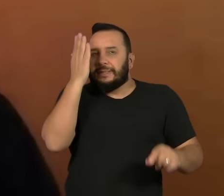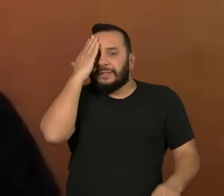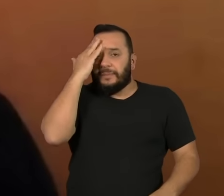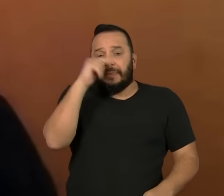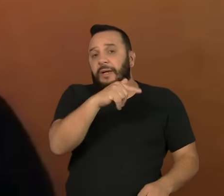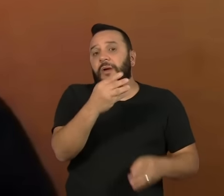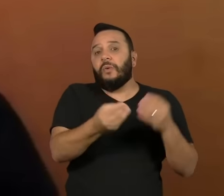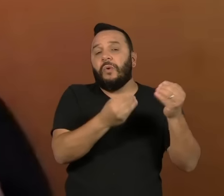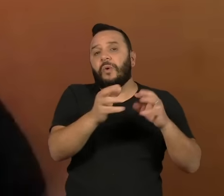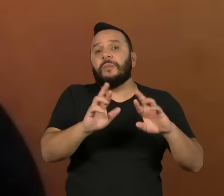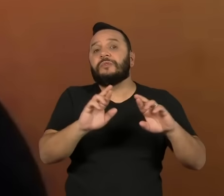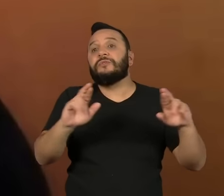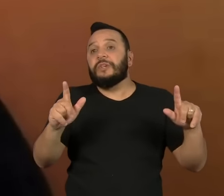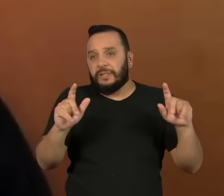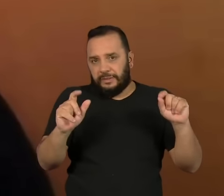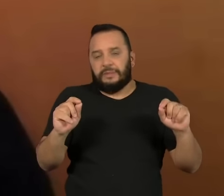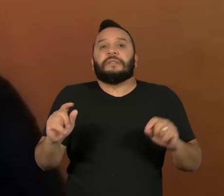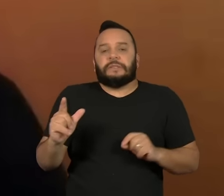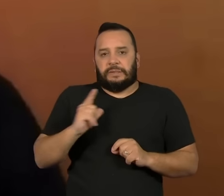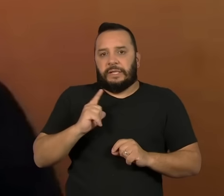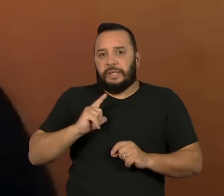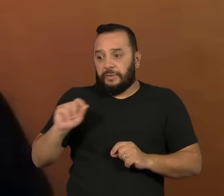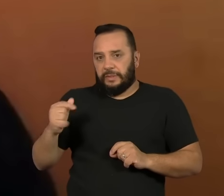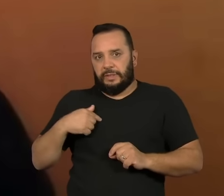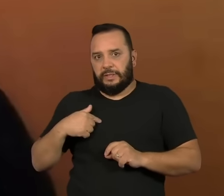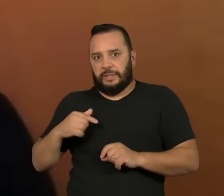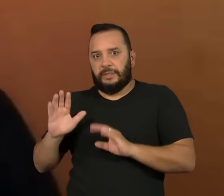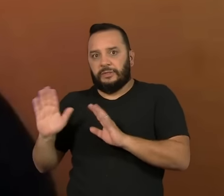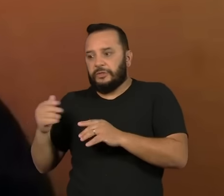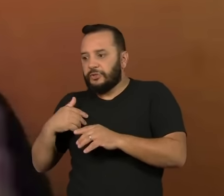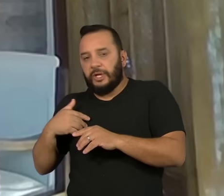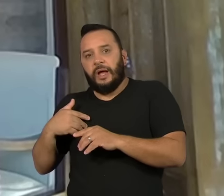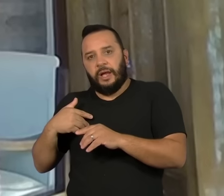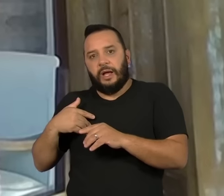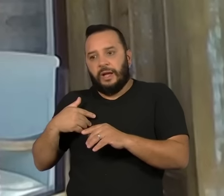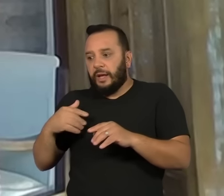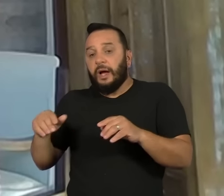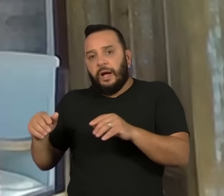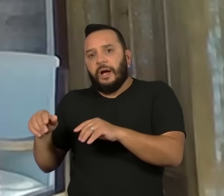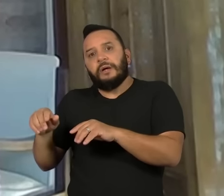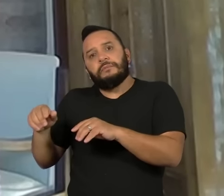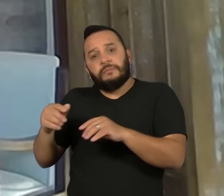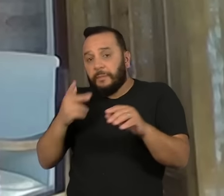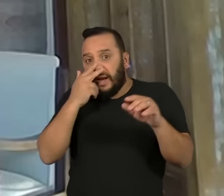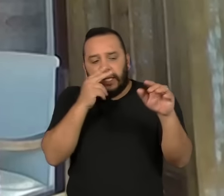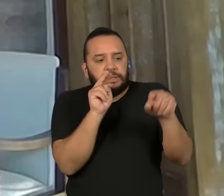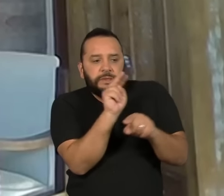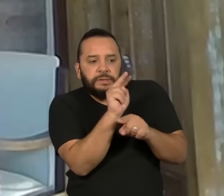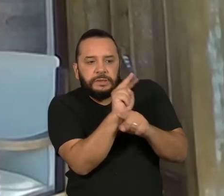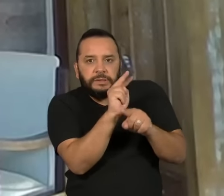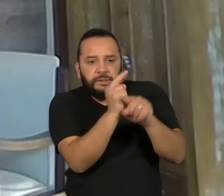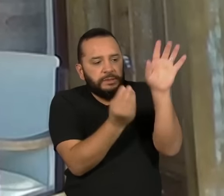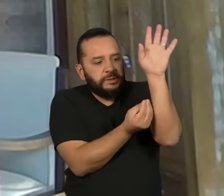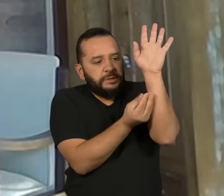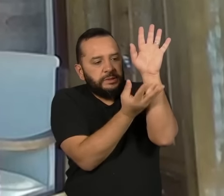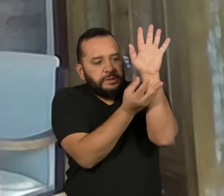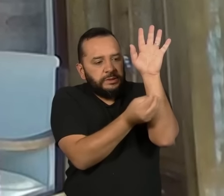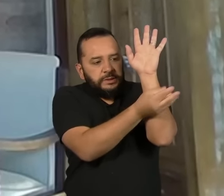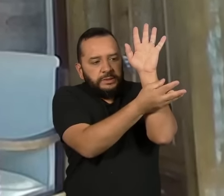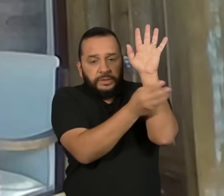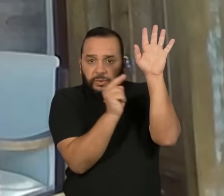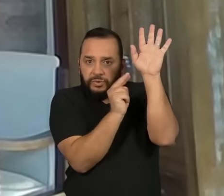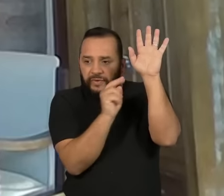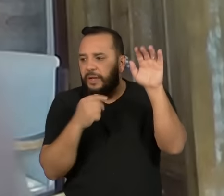que diferencia das espécies cultiváveis das espécies naturais. Nós temos uma pós-doutoranda, Priscila Tunes, que